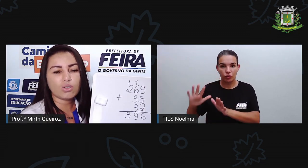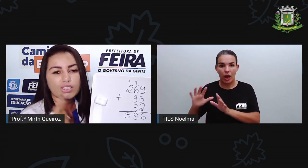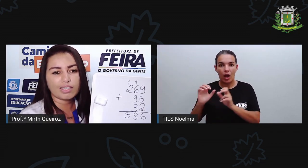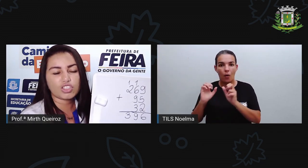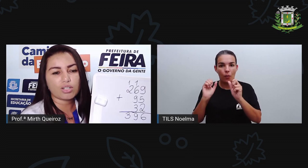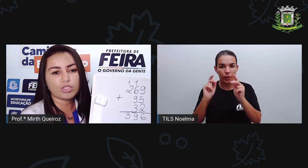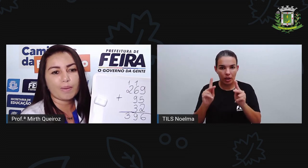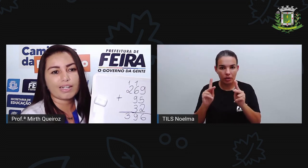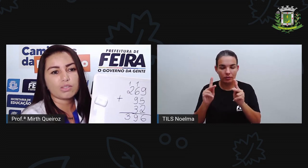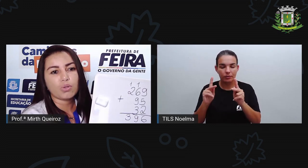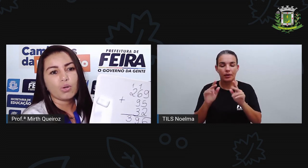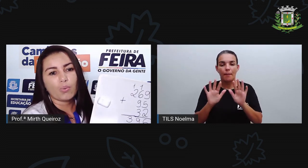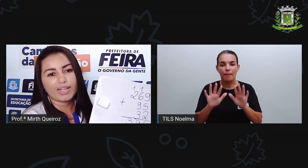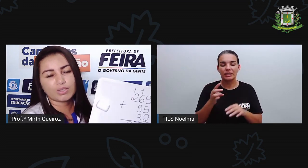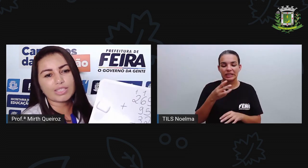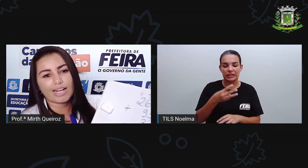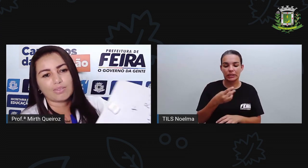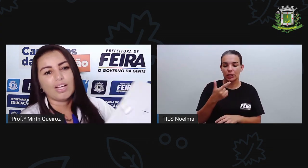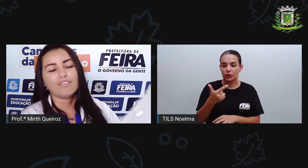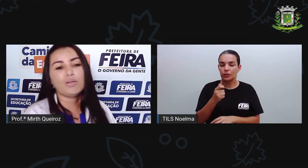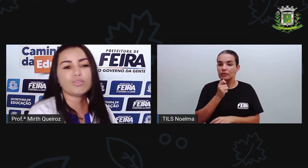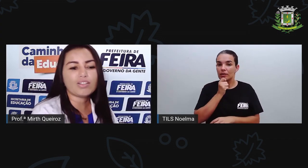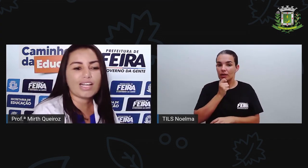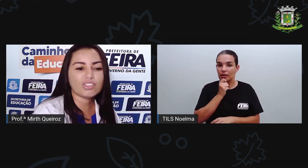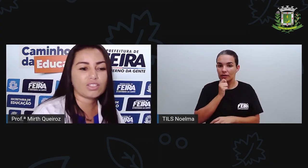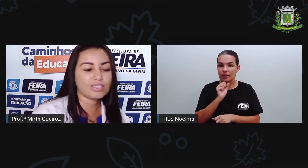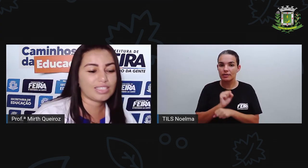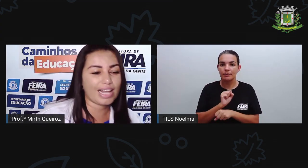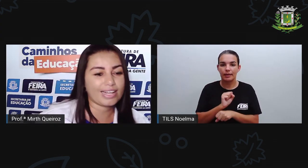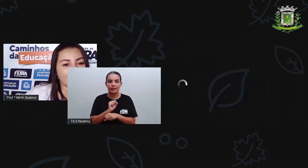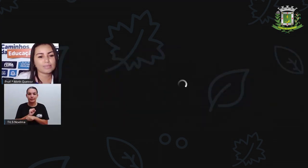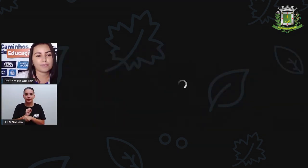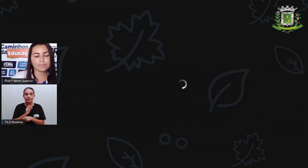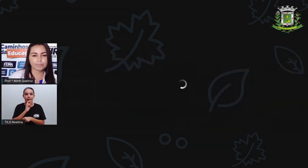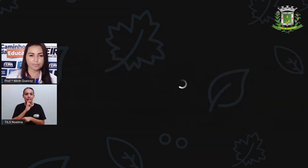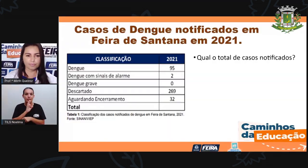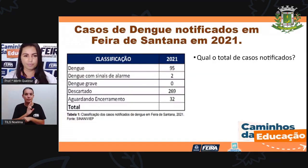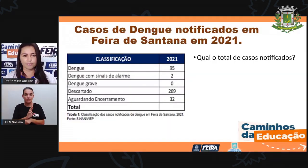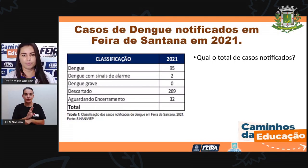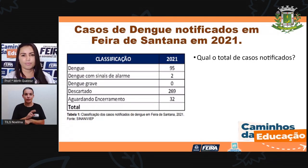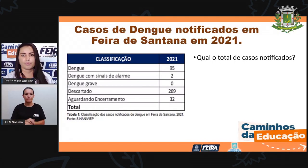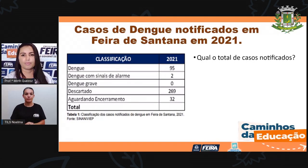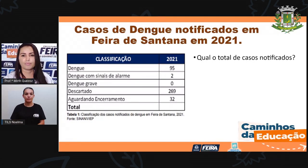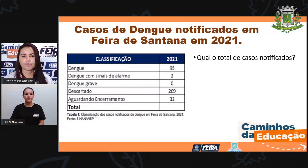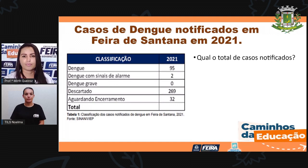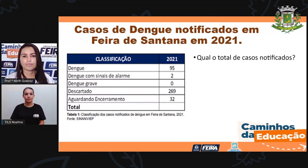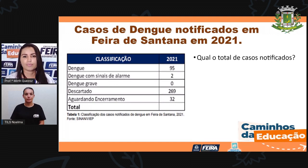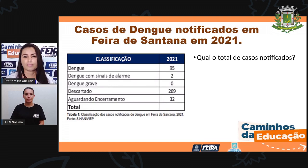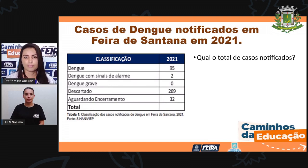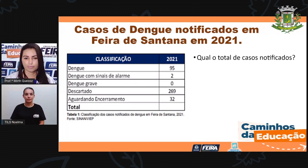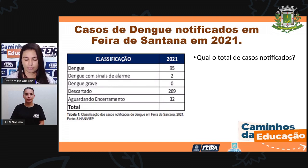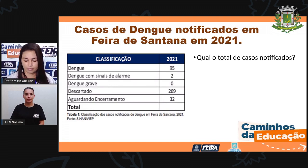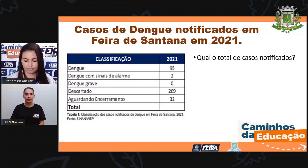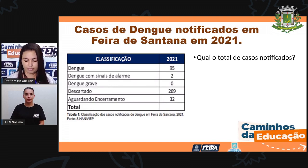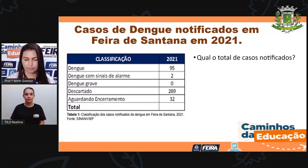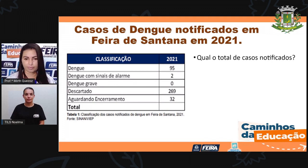32 ainda estão esperando o resultado. Vamos voltar aos nossos slides. Vamos voltar